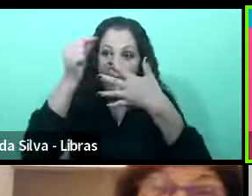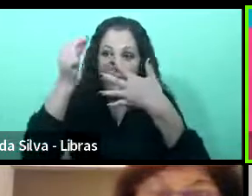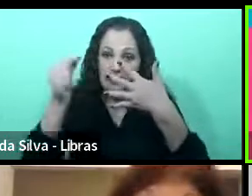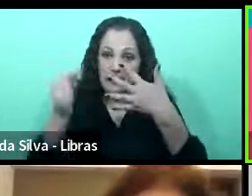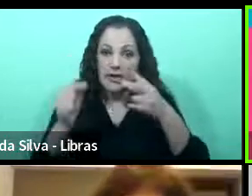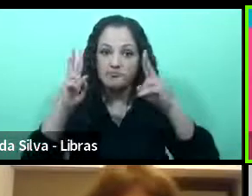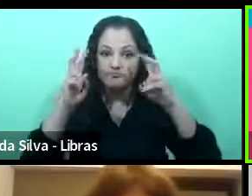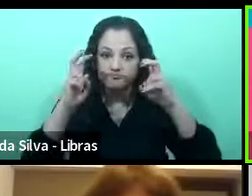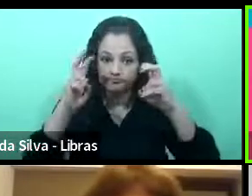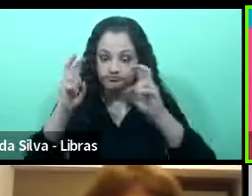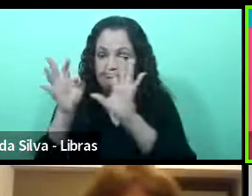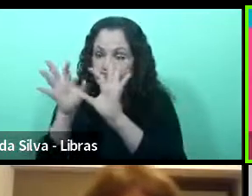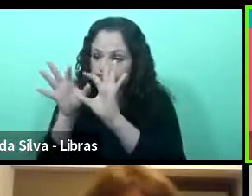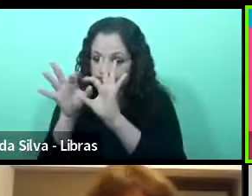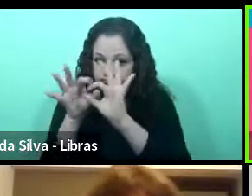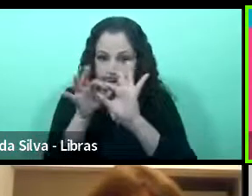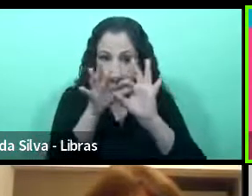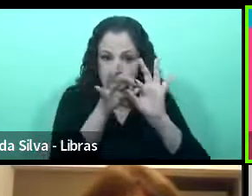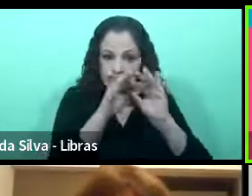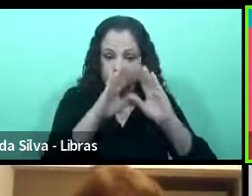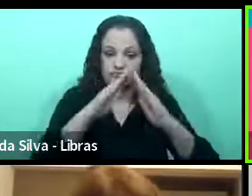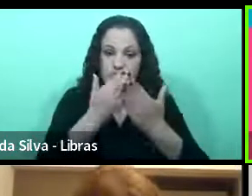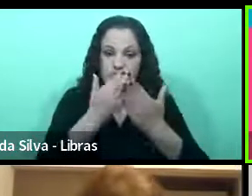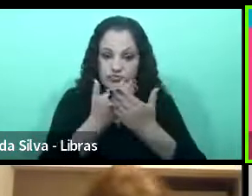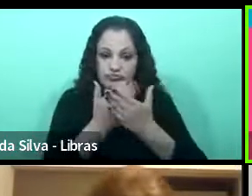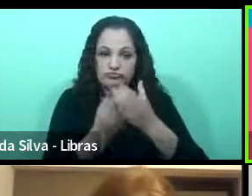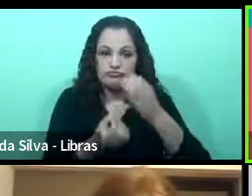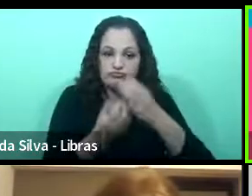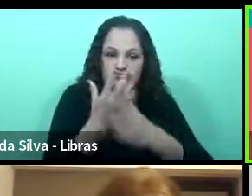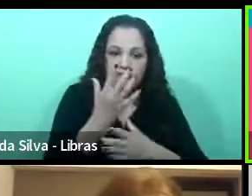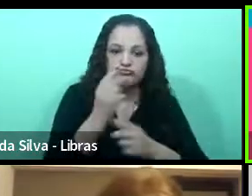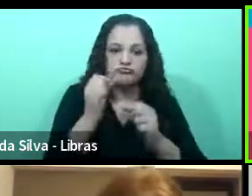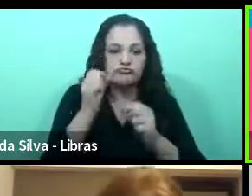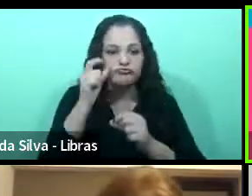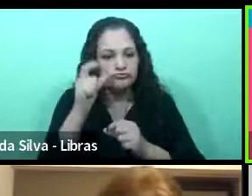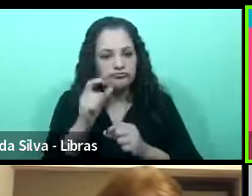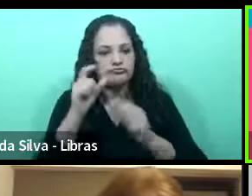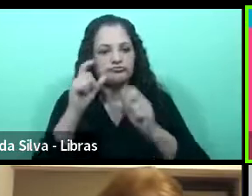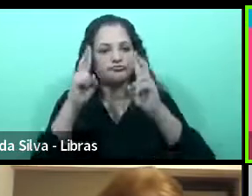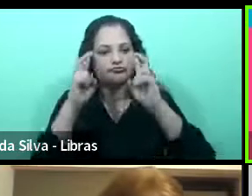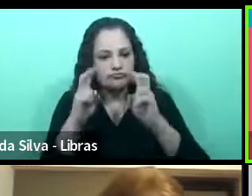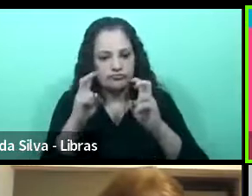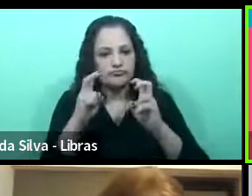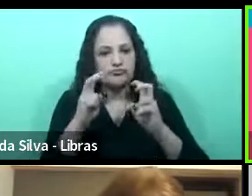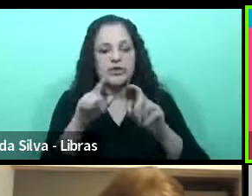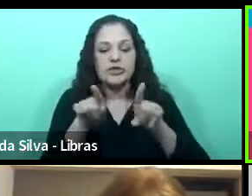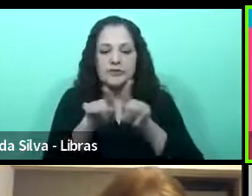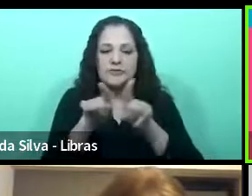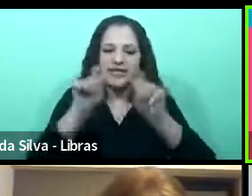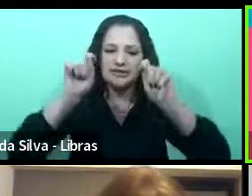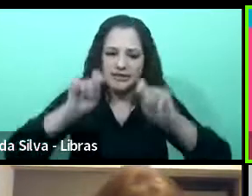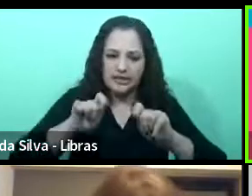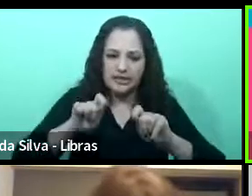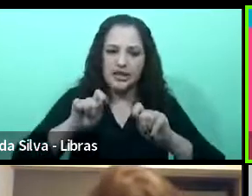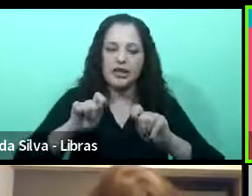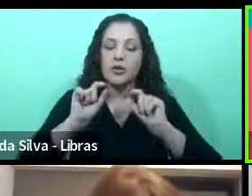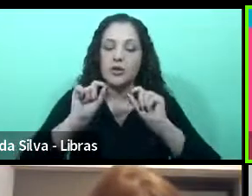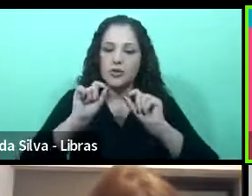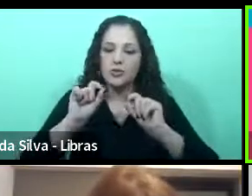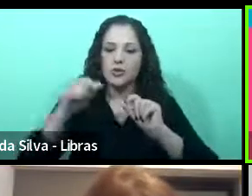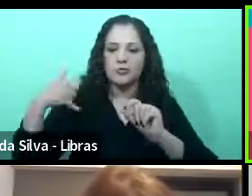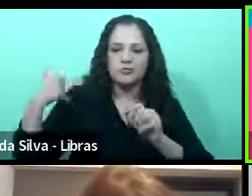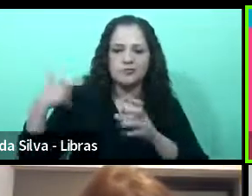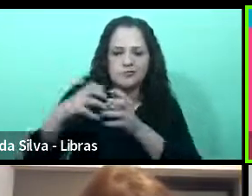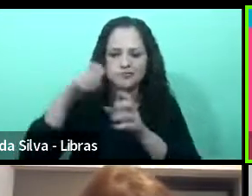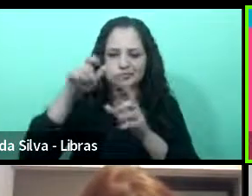tema? A possibilidade de mudanças do ponto de vista e acolhimento dos idosos na escola, quando há estereótipos